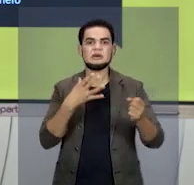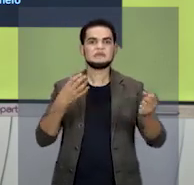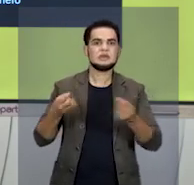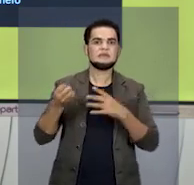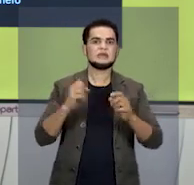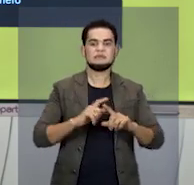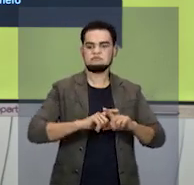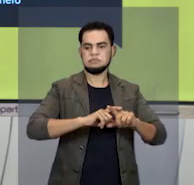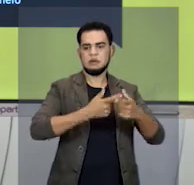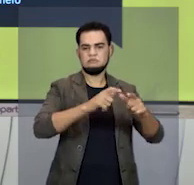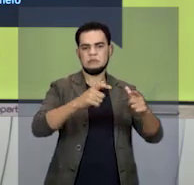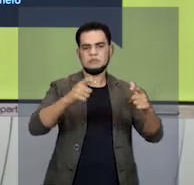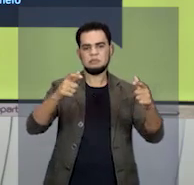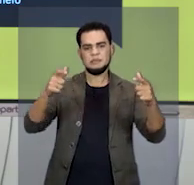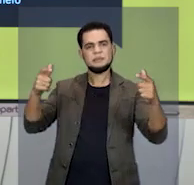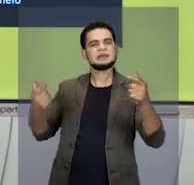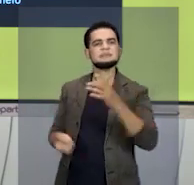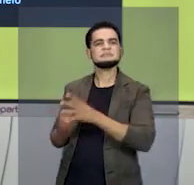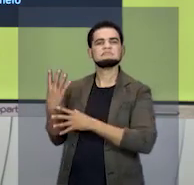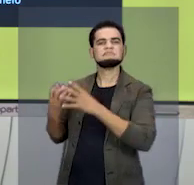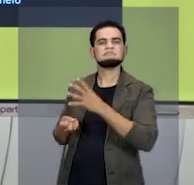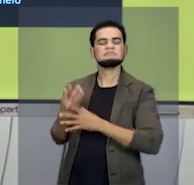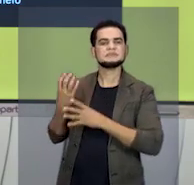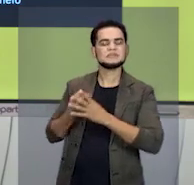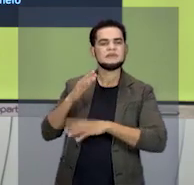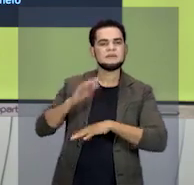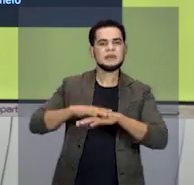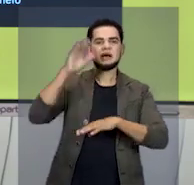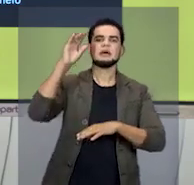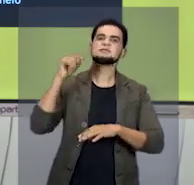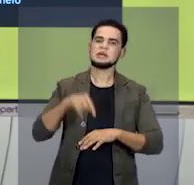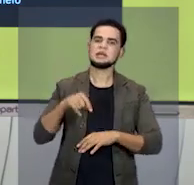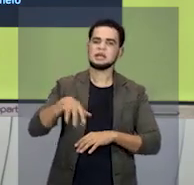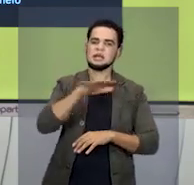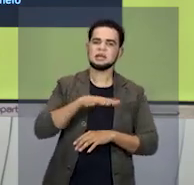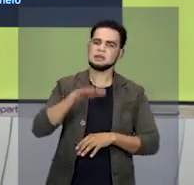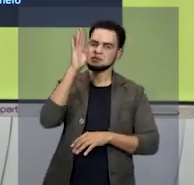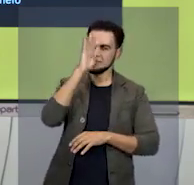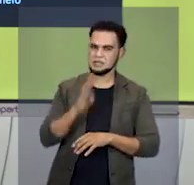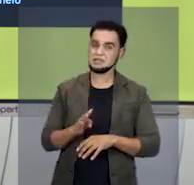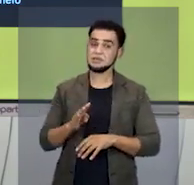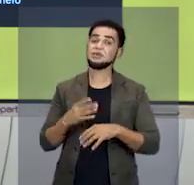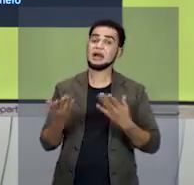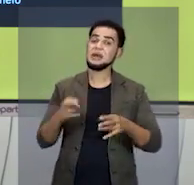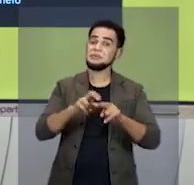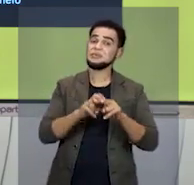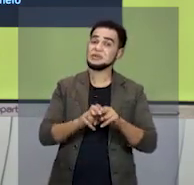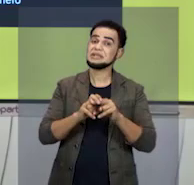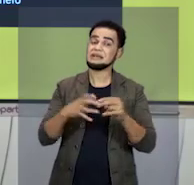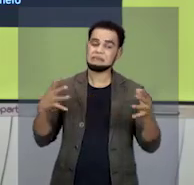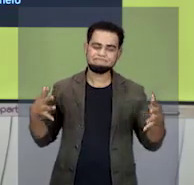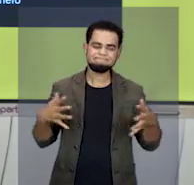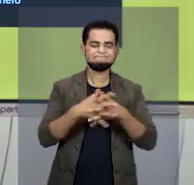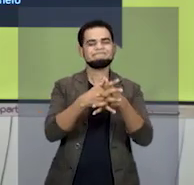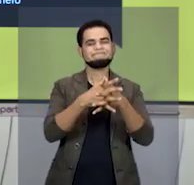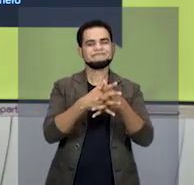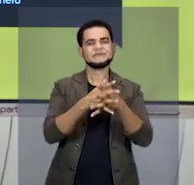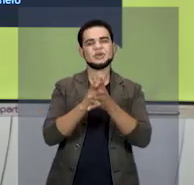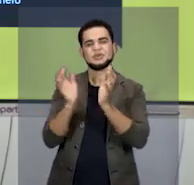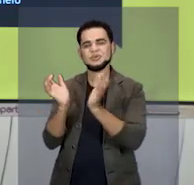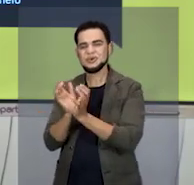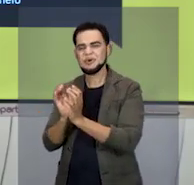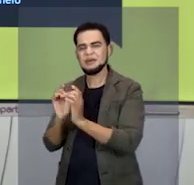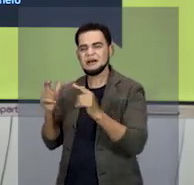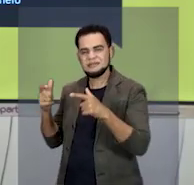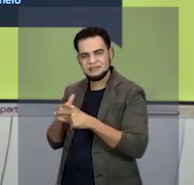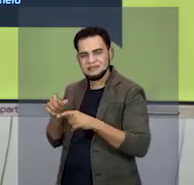aumentar essa produção agrícola aqui no nosso território. Então, automaticamente, você vai ter esses conflitos entre esse pequeno